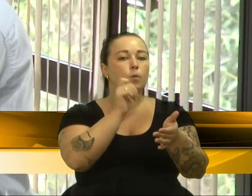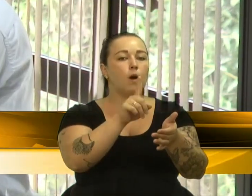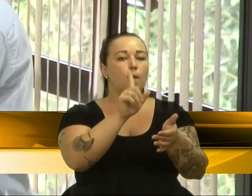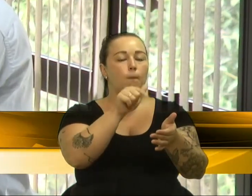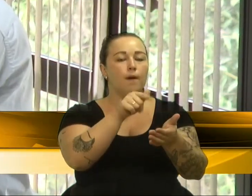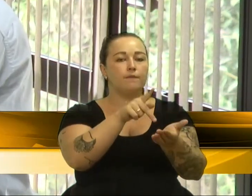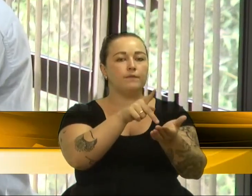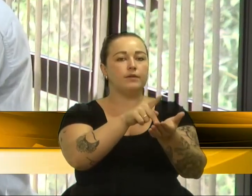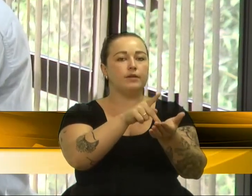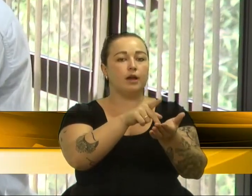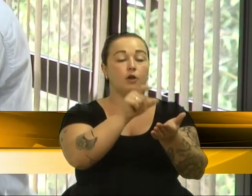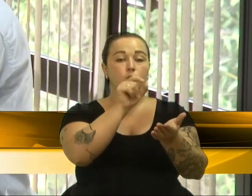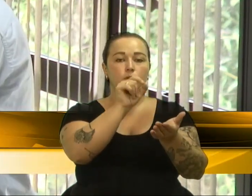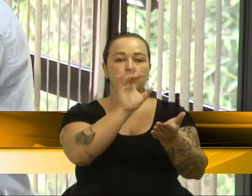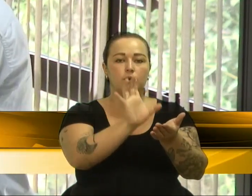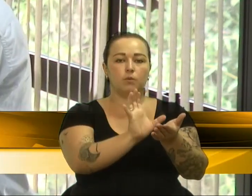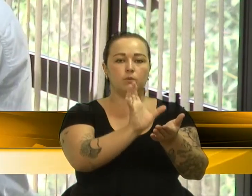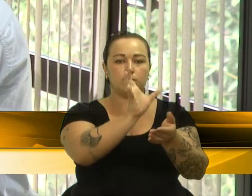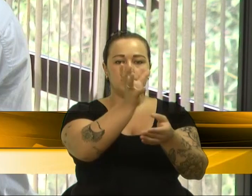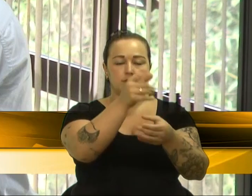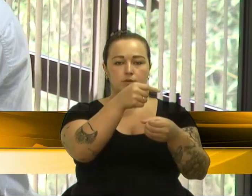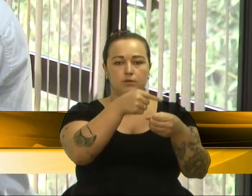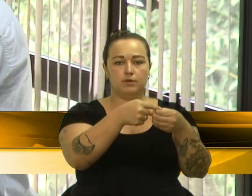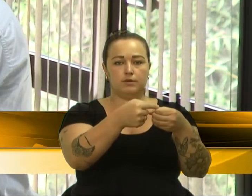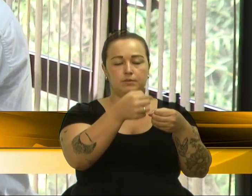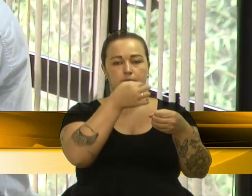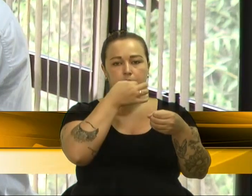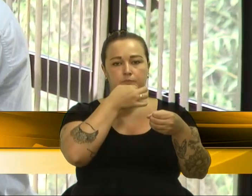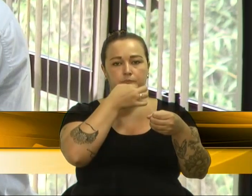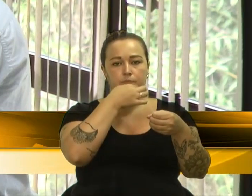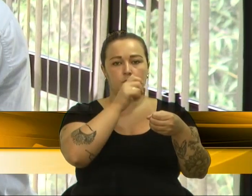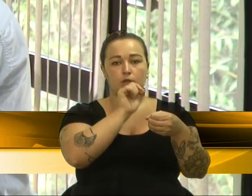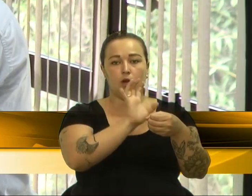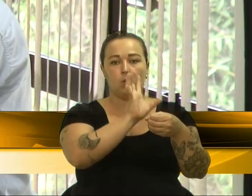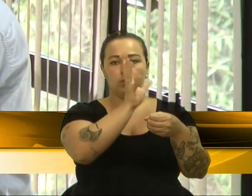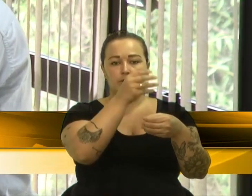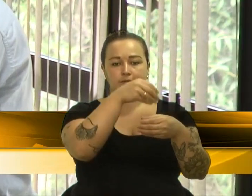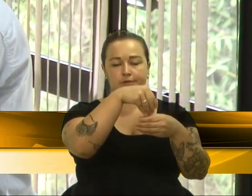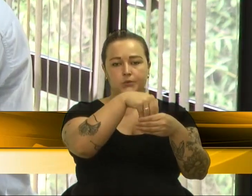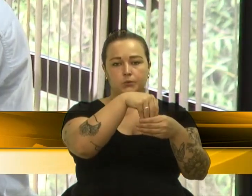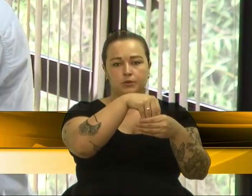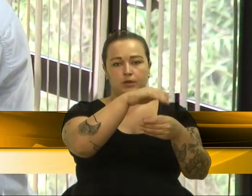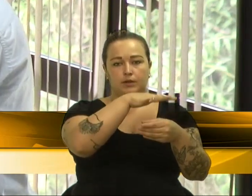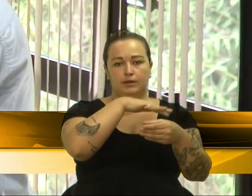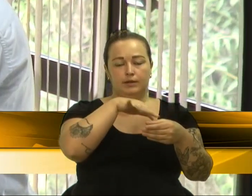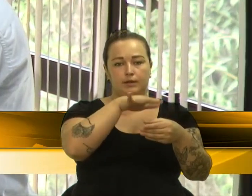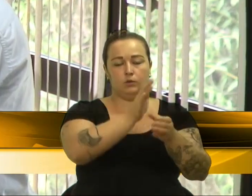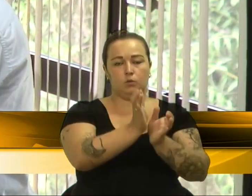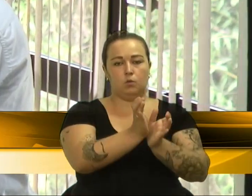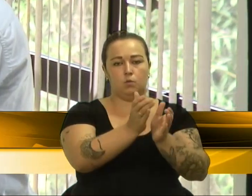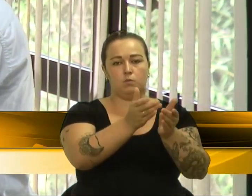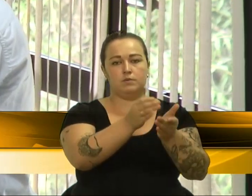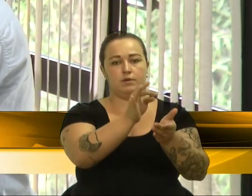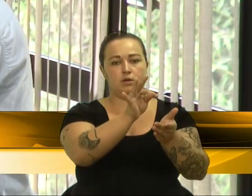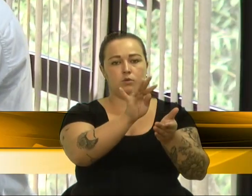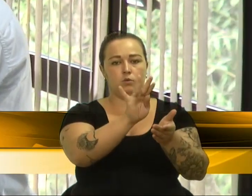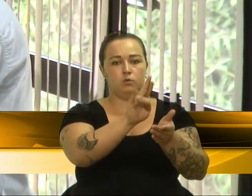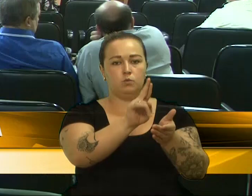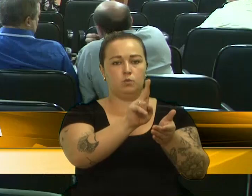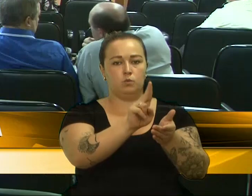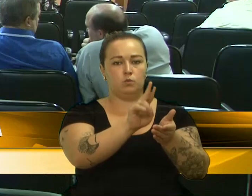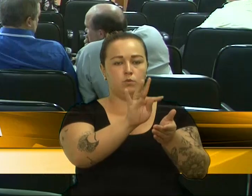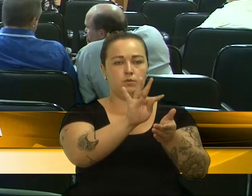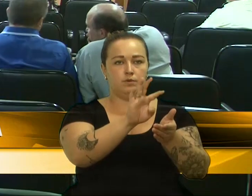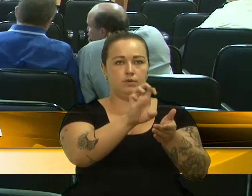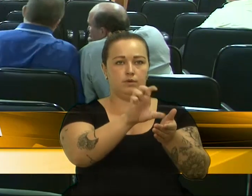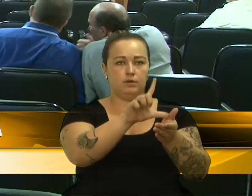real complexidade que os nossos conselhos tutelares estão enfrentando aqui na cidade de Caxias do Sul. Haja